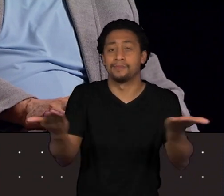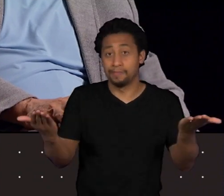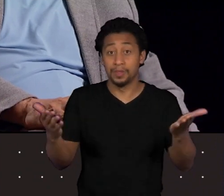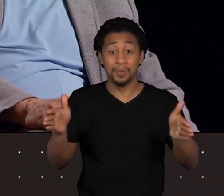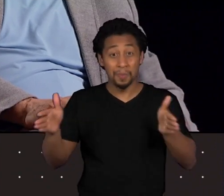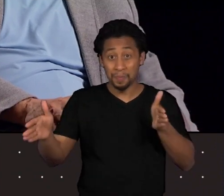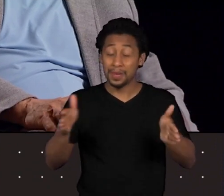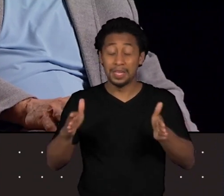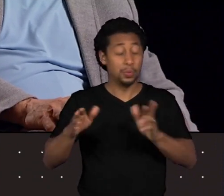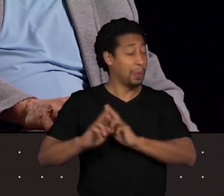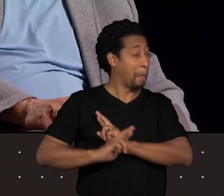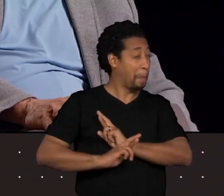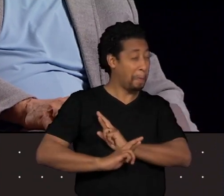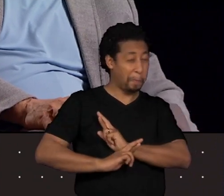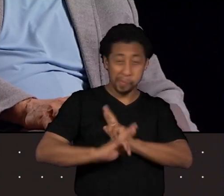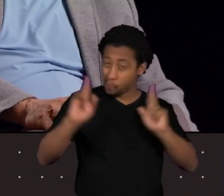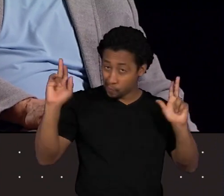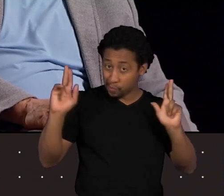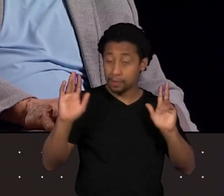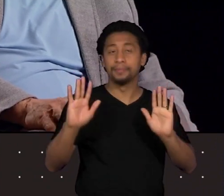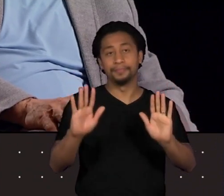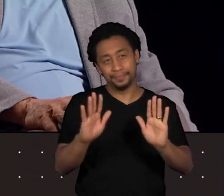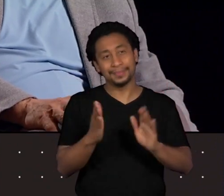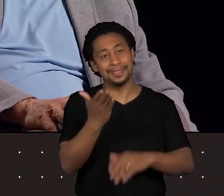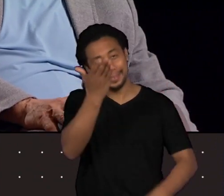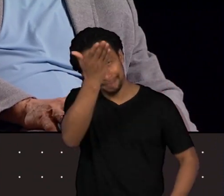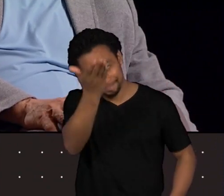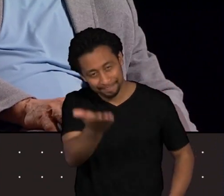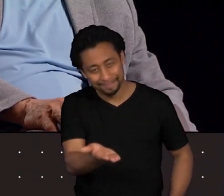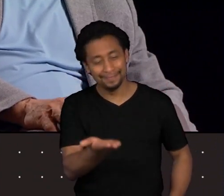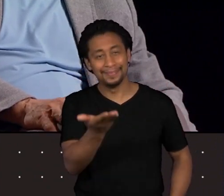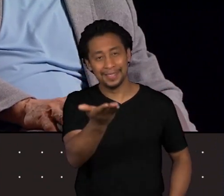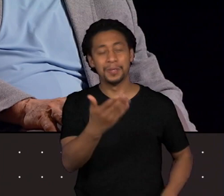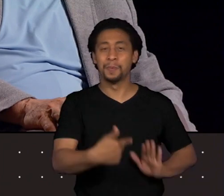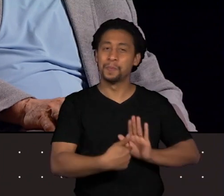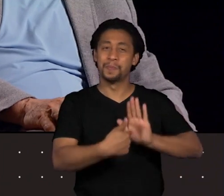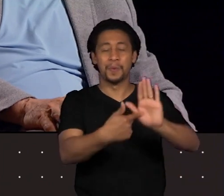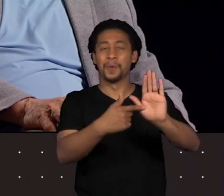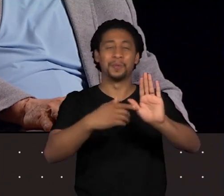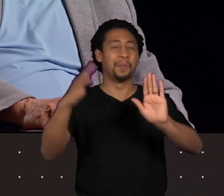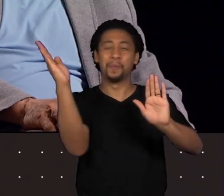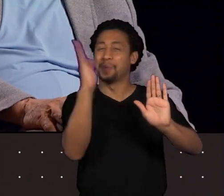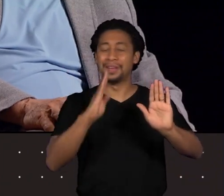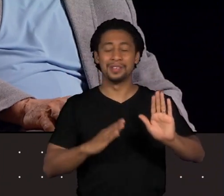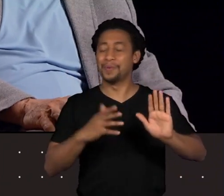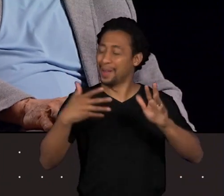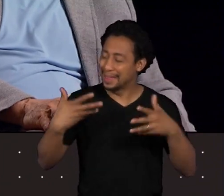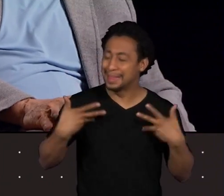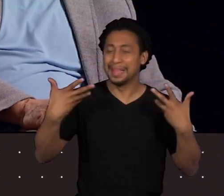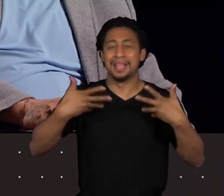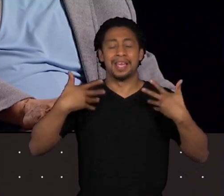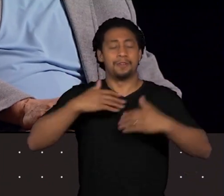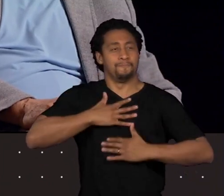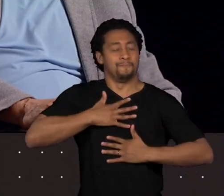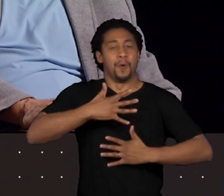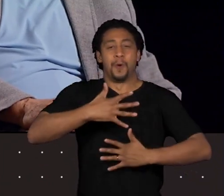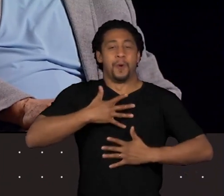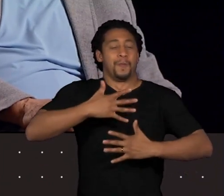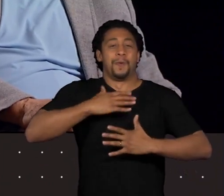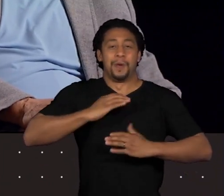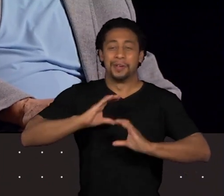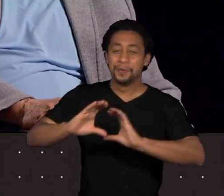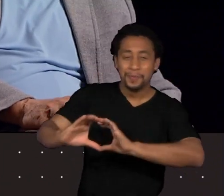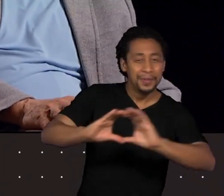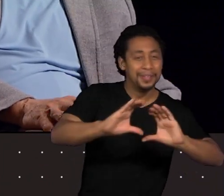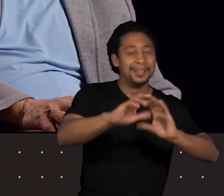Nóbrega sem perder a sua crítica ele traz esse Brasil Alegre puns né que se comunica